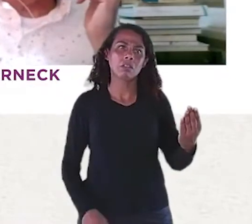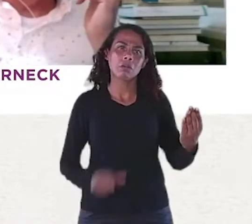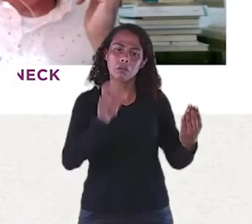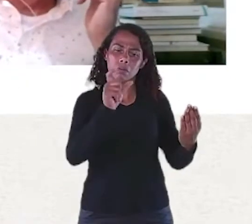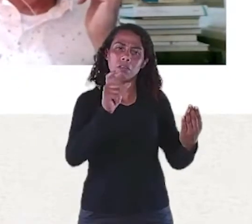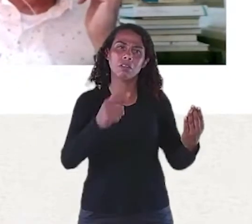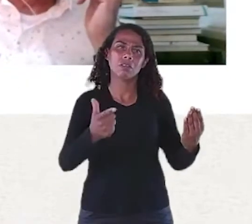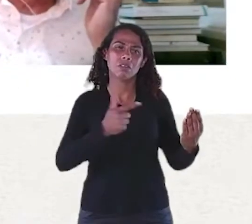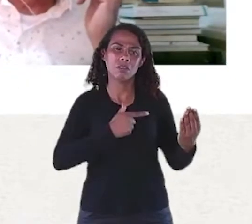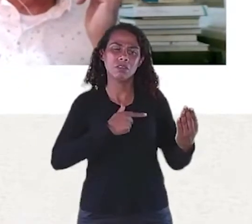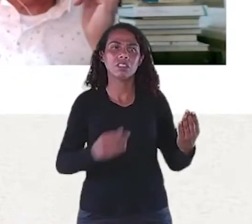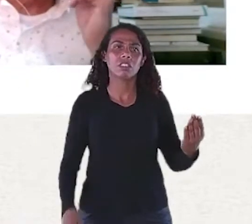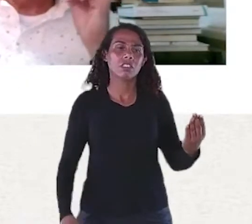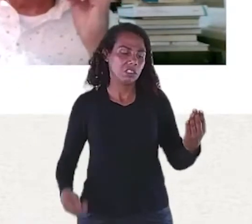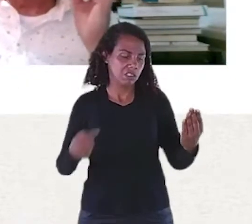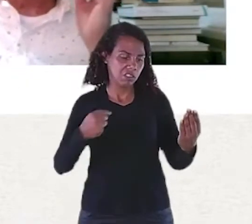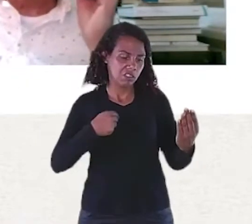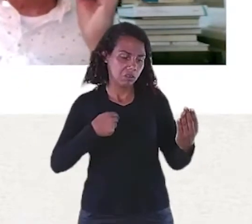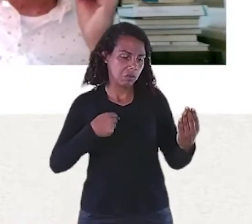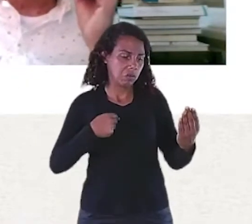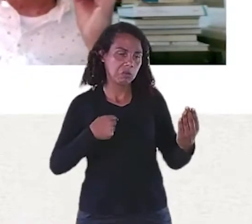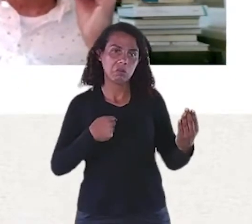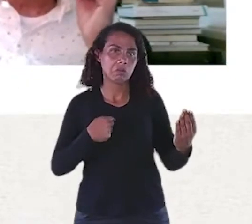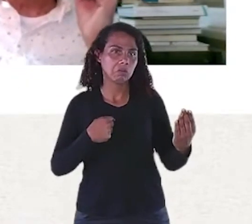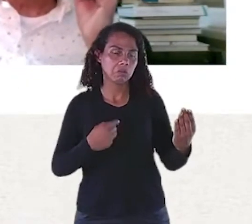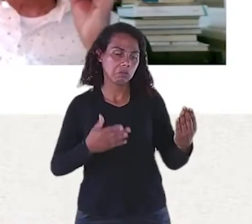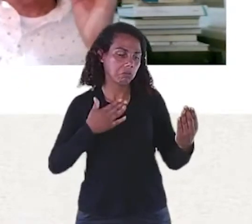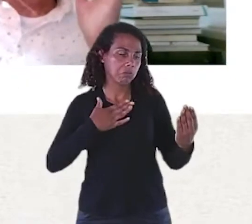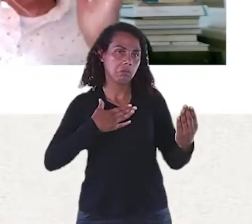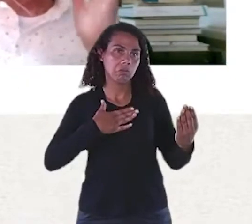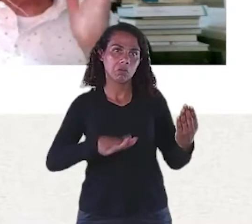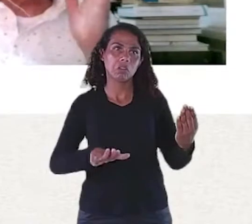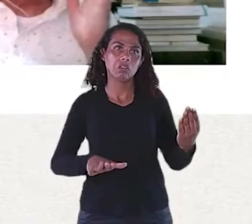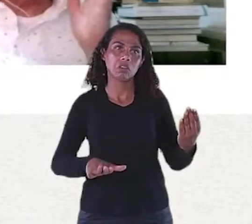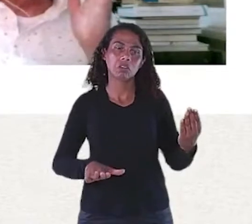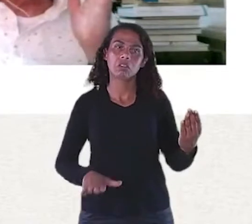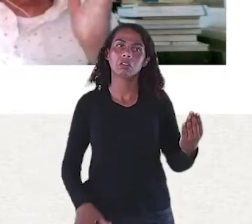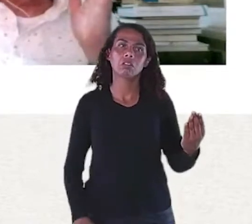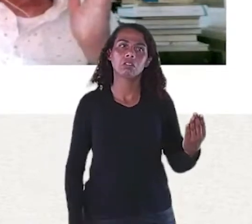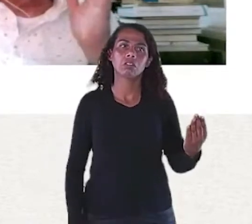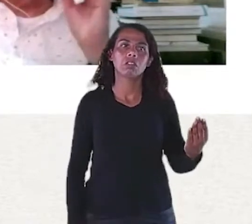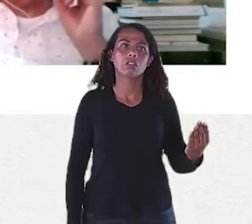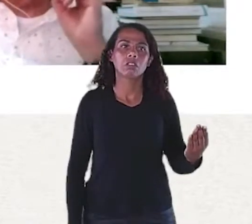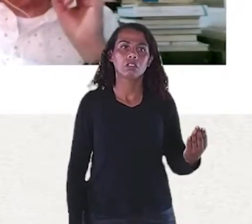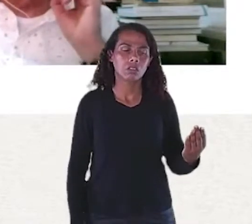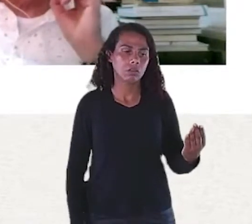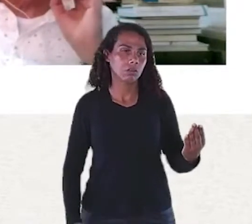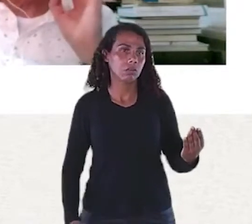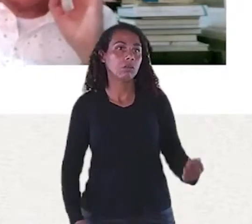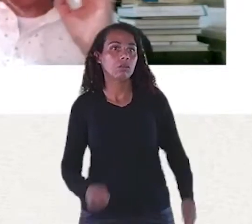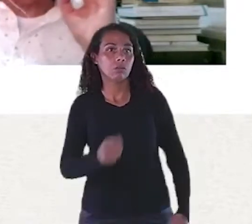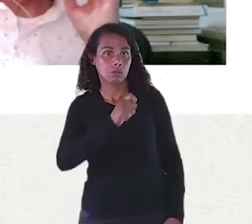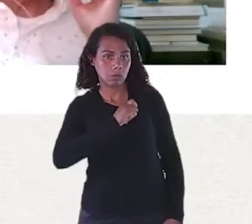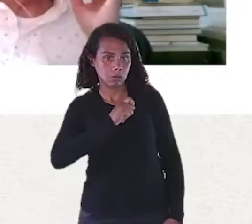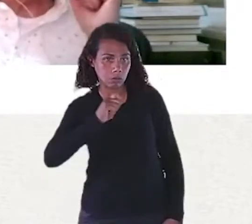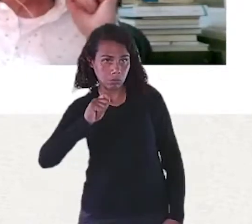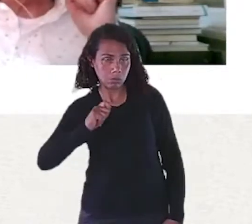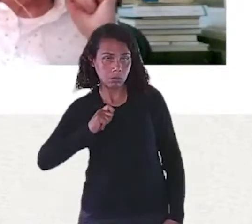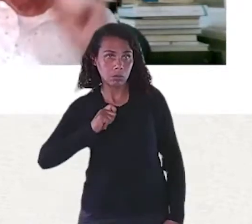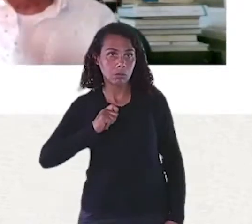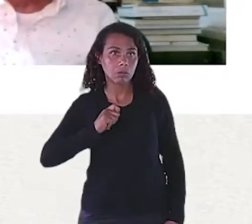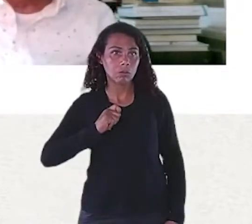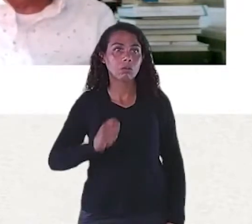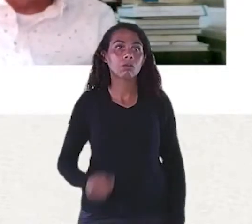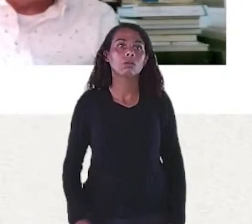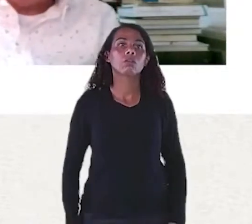voz alta. Você entende? Ler em voz alta é uma questão quase de amor próprio de escritor, sabe? Tem que esticar a cordinha ao